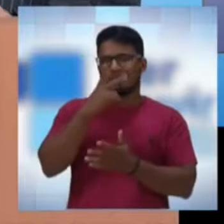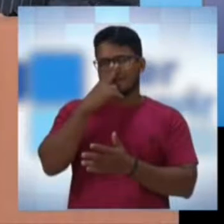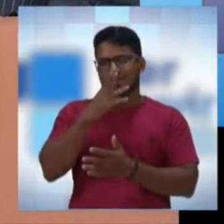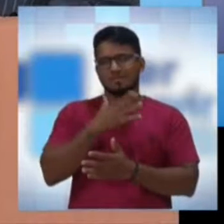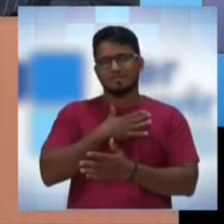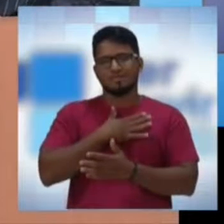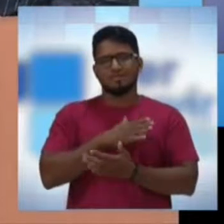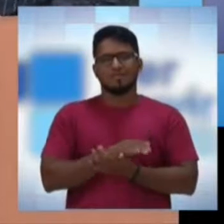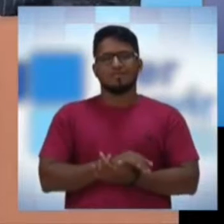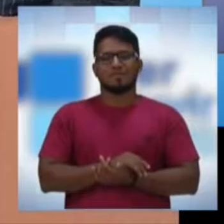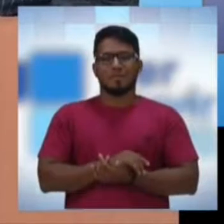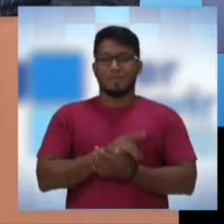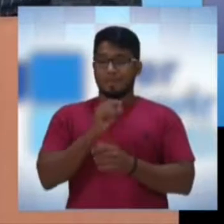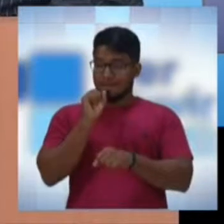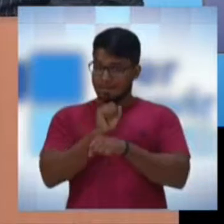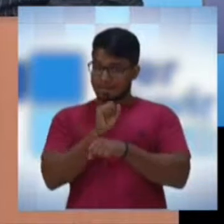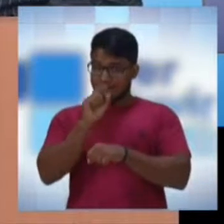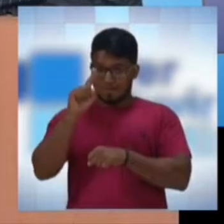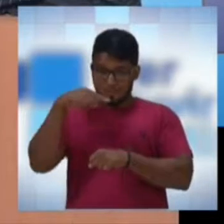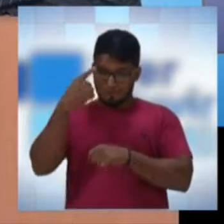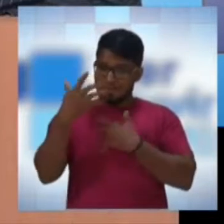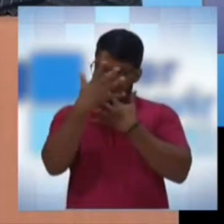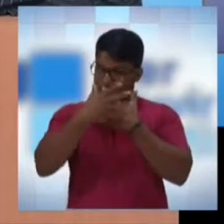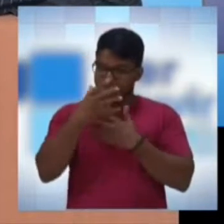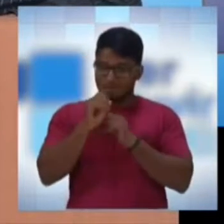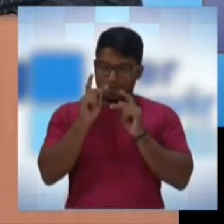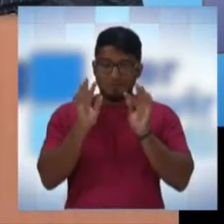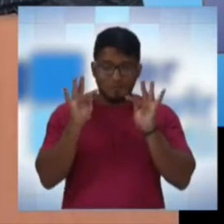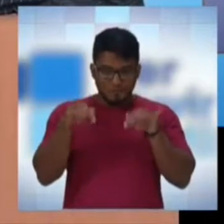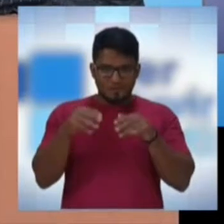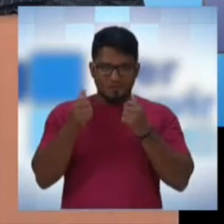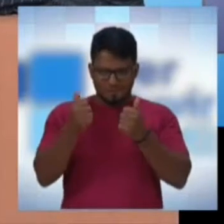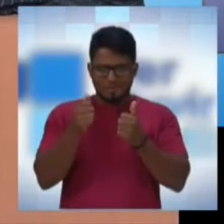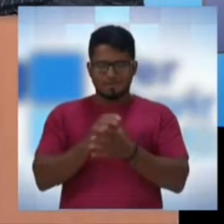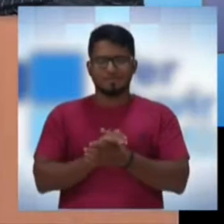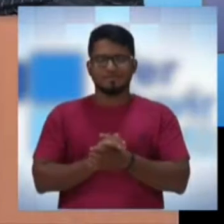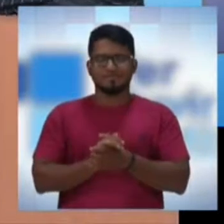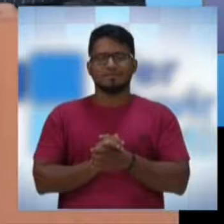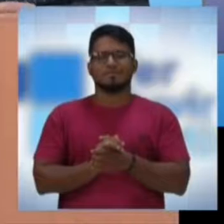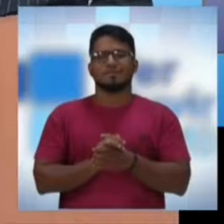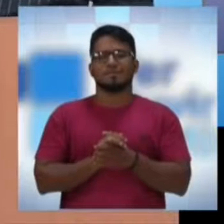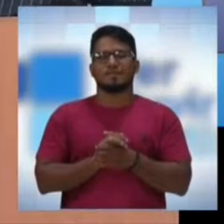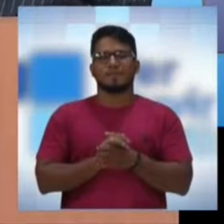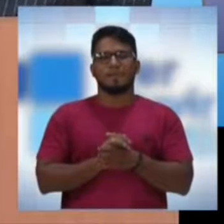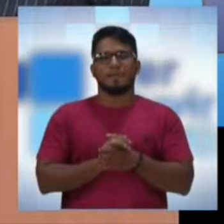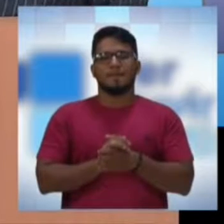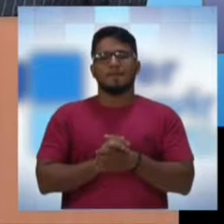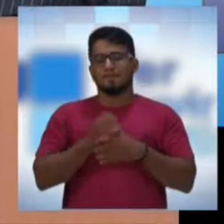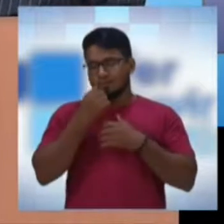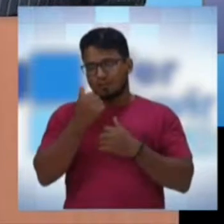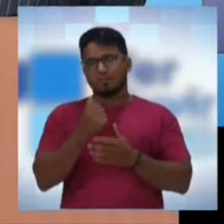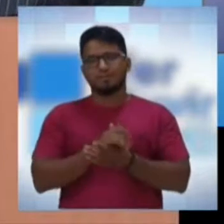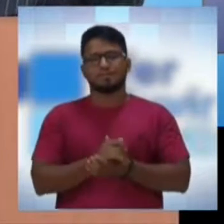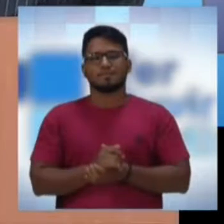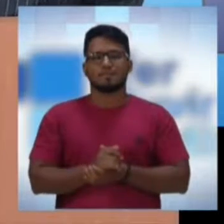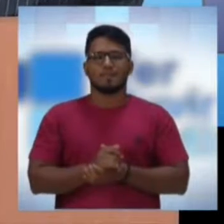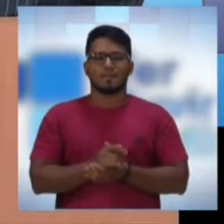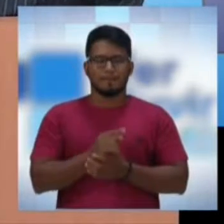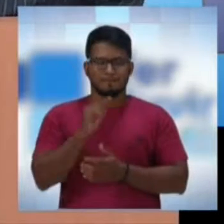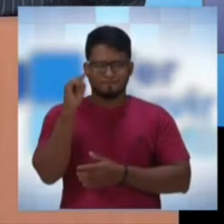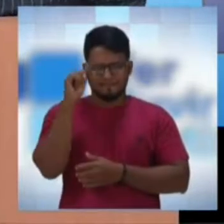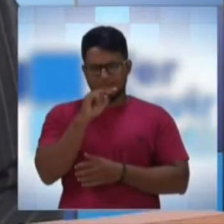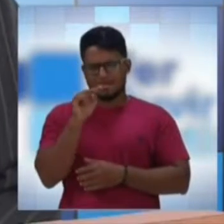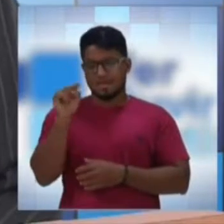que ela parece comigo. É bom, pois vamos fazer o seguinte, daqui a pouquinho a gente canta ela, no final, né? Certo. No final a gente encerra com ela. Bom,